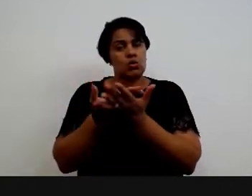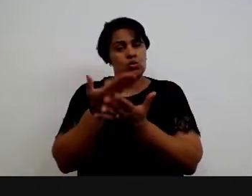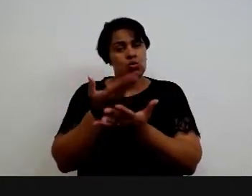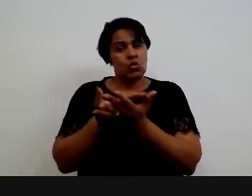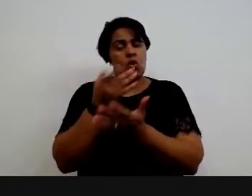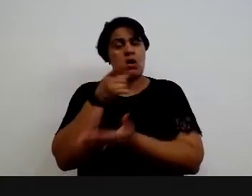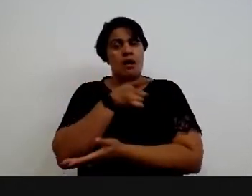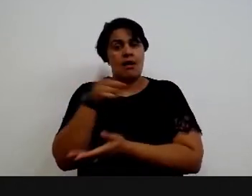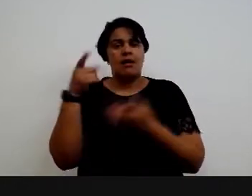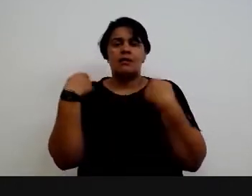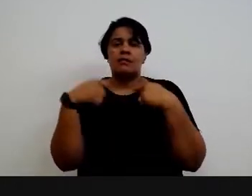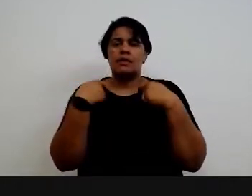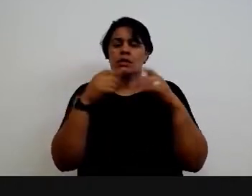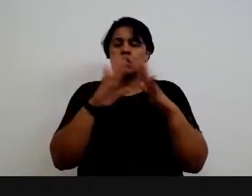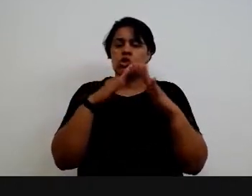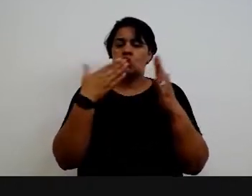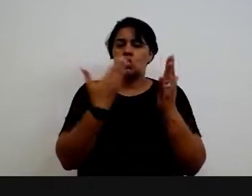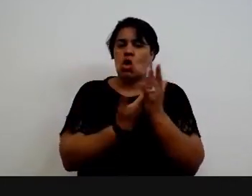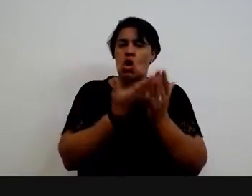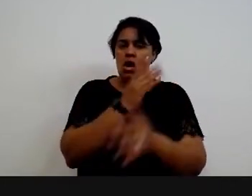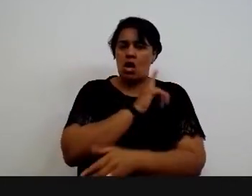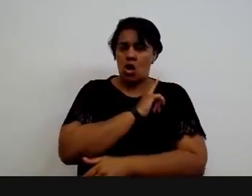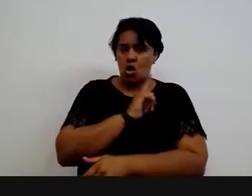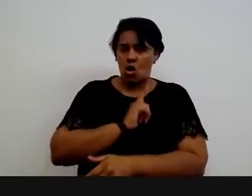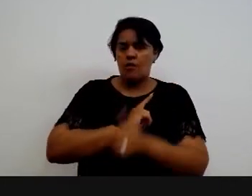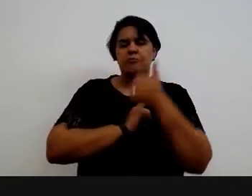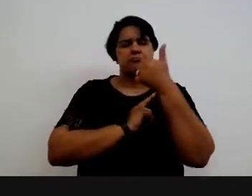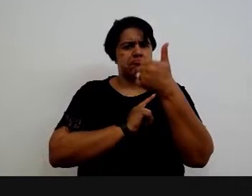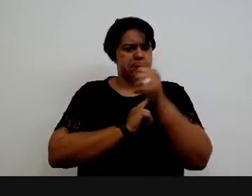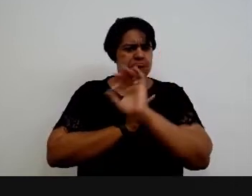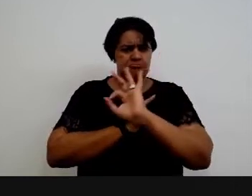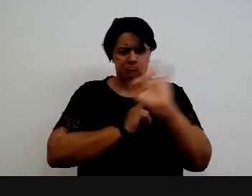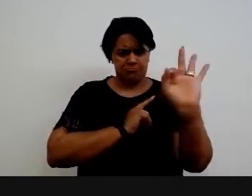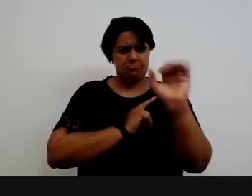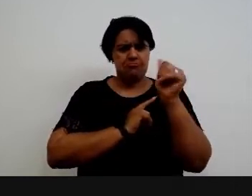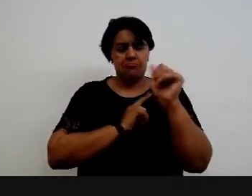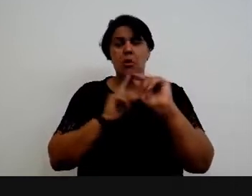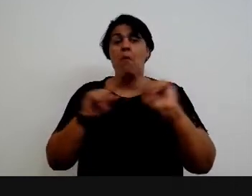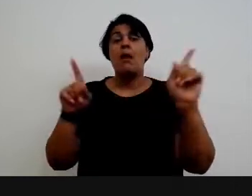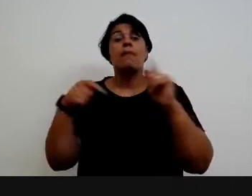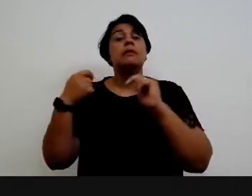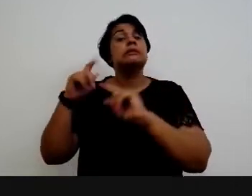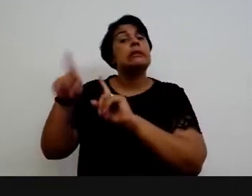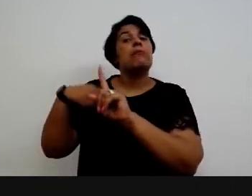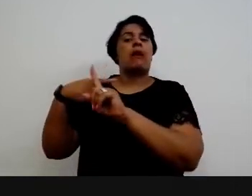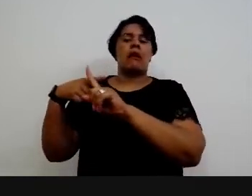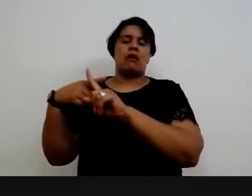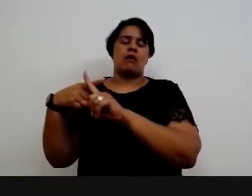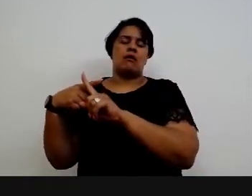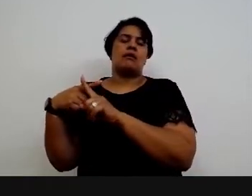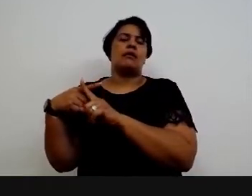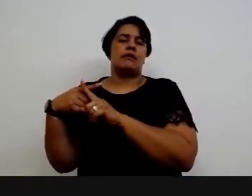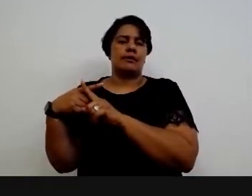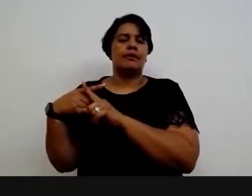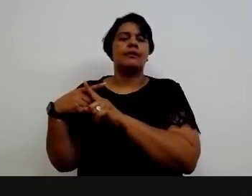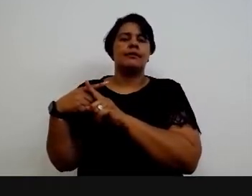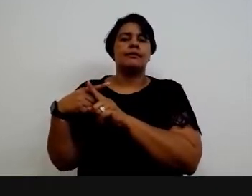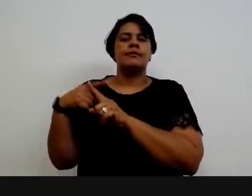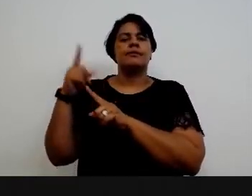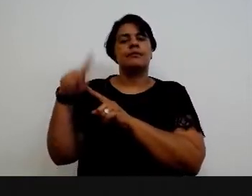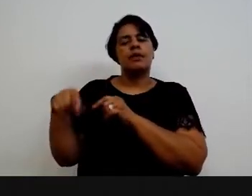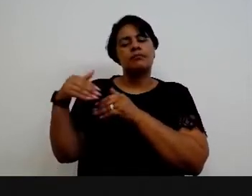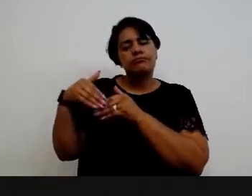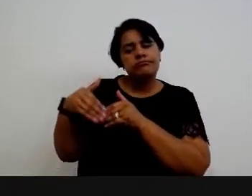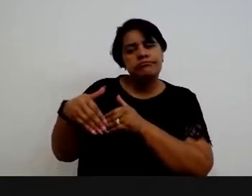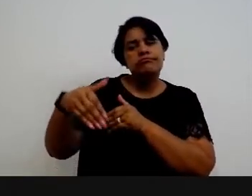serem mais do que escolas de governo, por mais que ser uma escola de governo já seja algo muito desafiador e muito interessante, né, num plano de